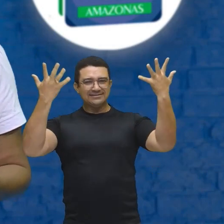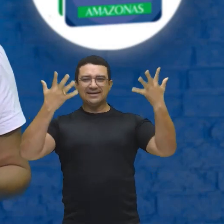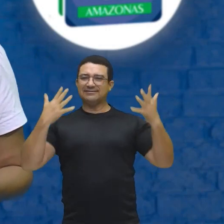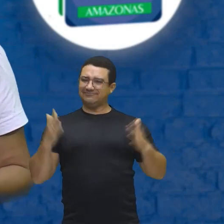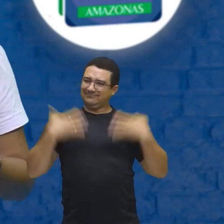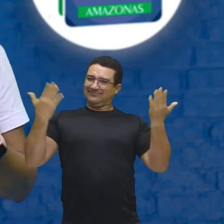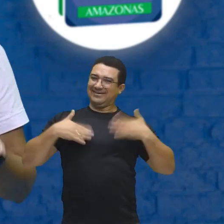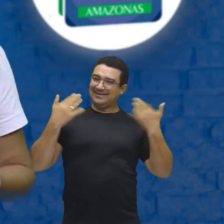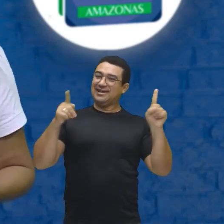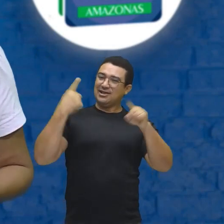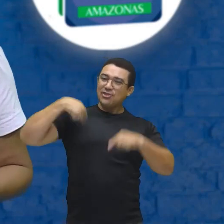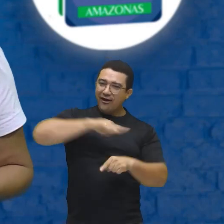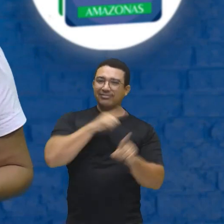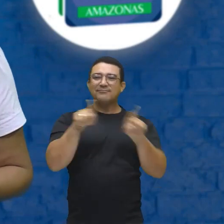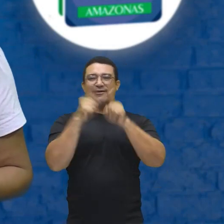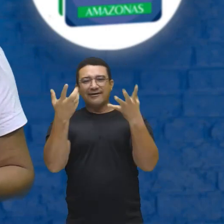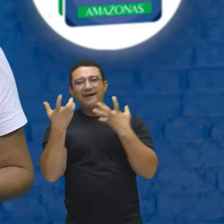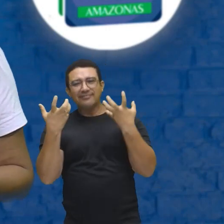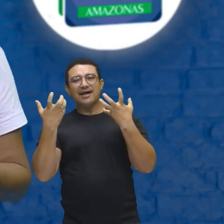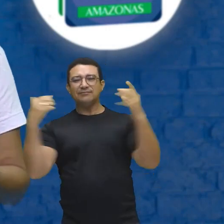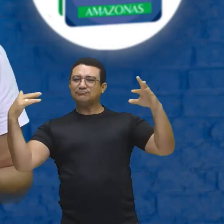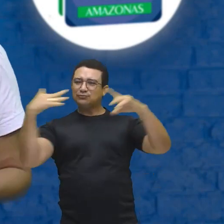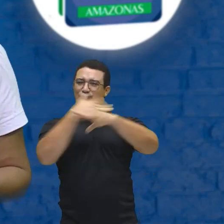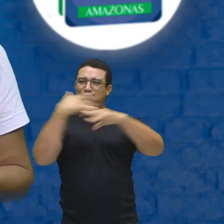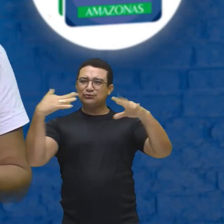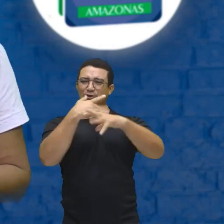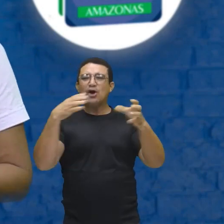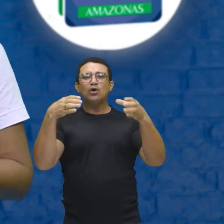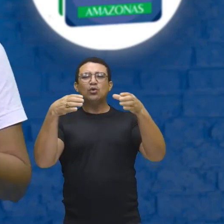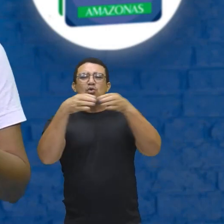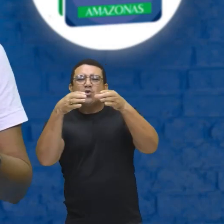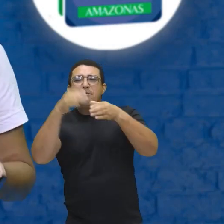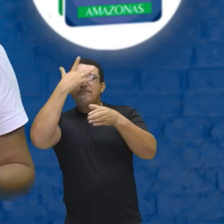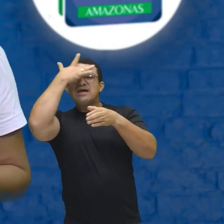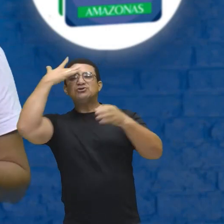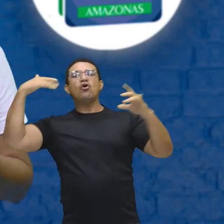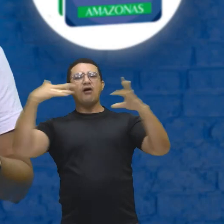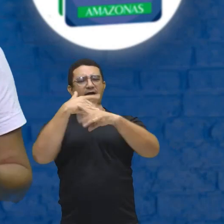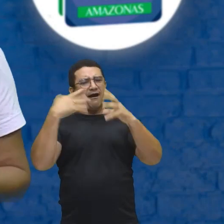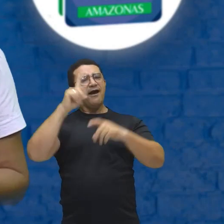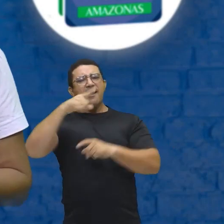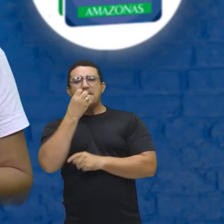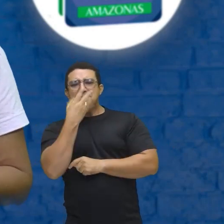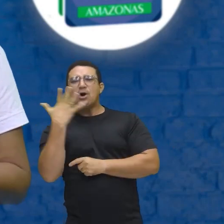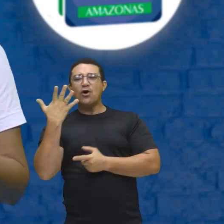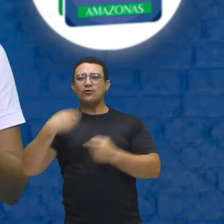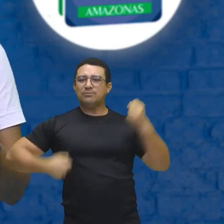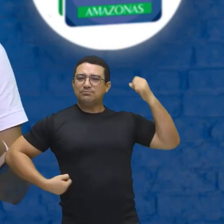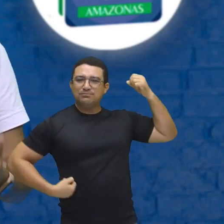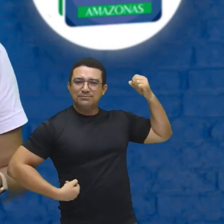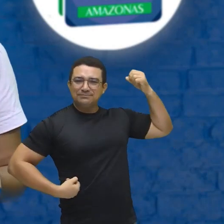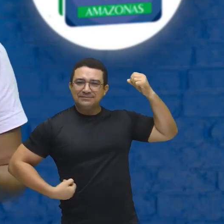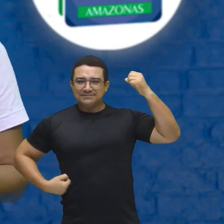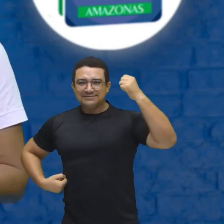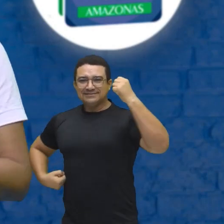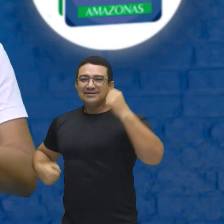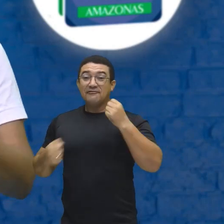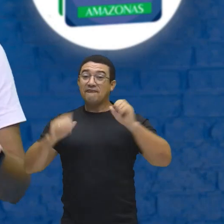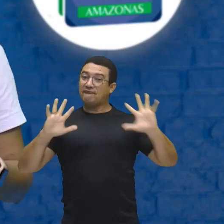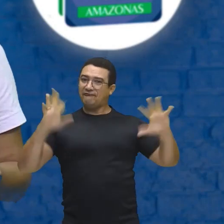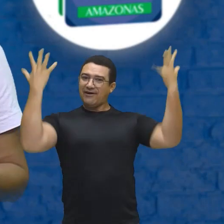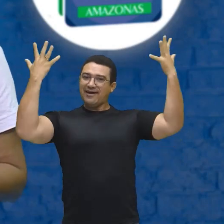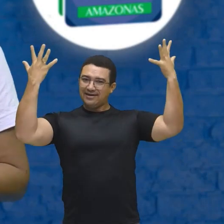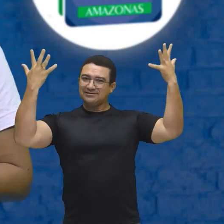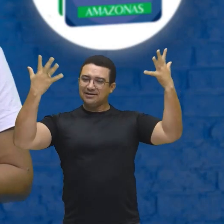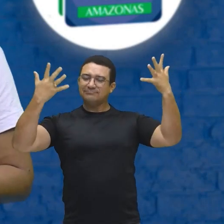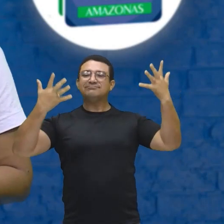gostaríamos mesmo de estar aglomerado, não é verdade? Você que está aí de casa, curtindo uma boa festa, um arraial, uma quadrilha, um